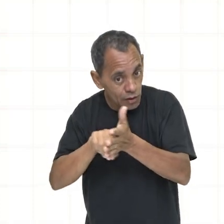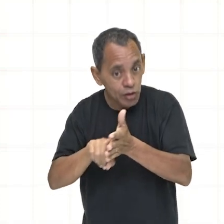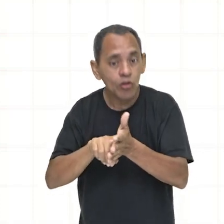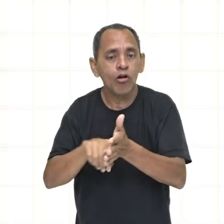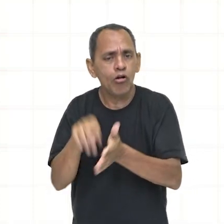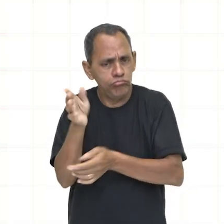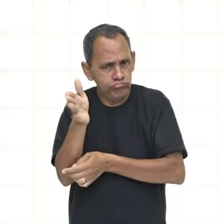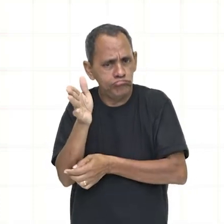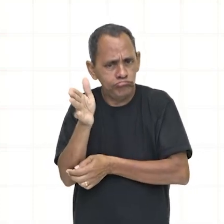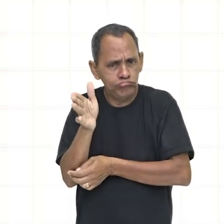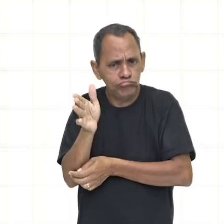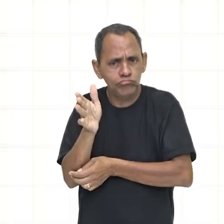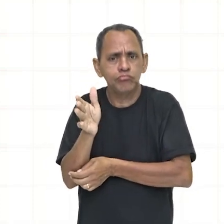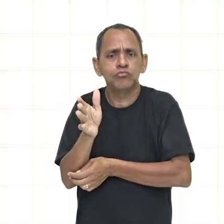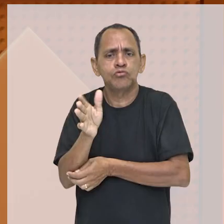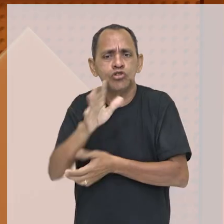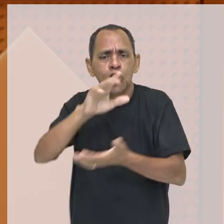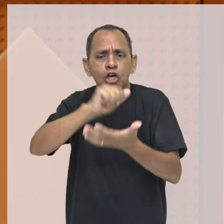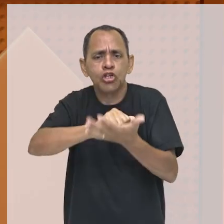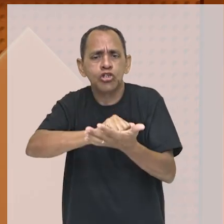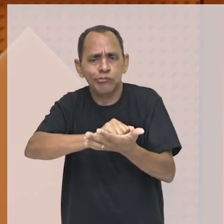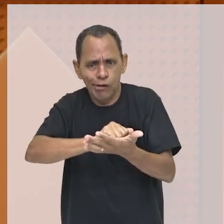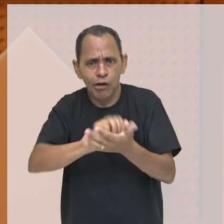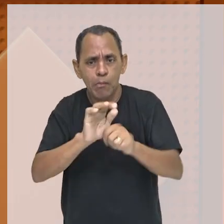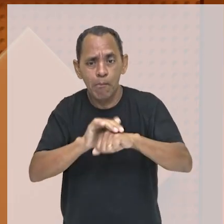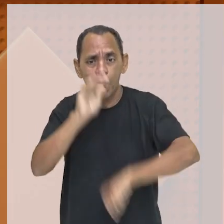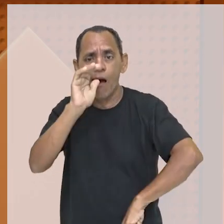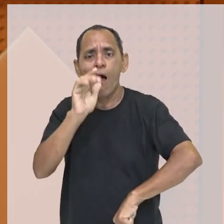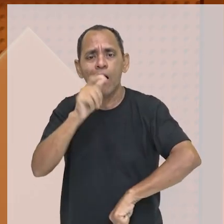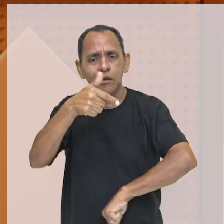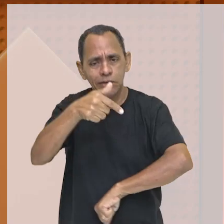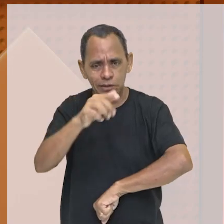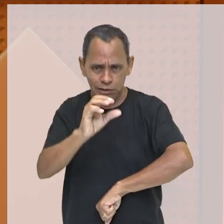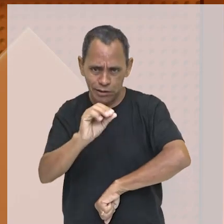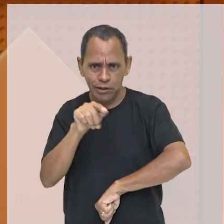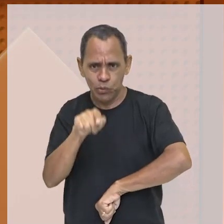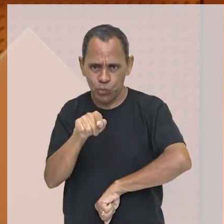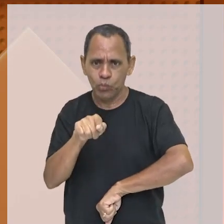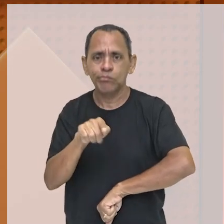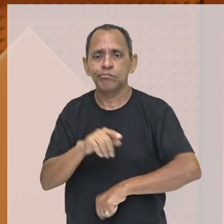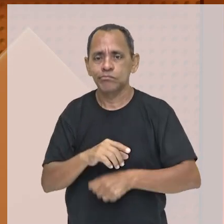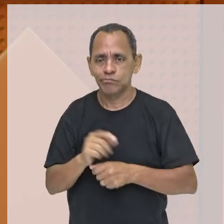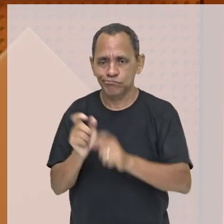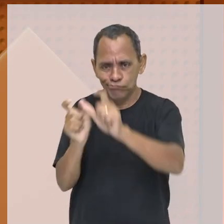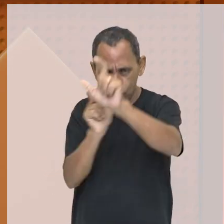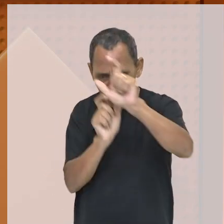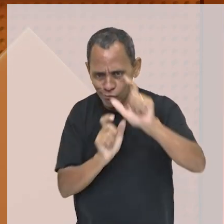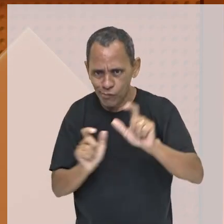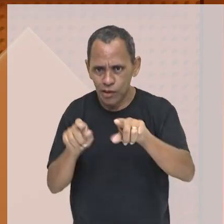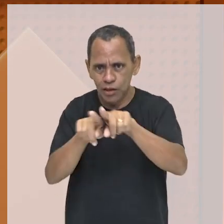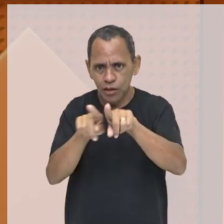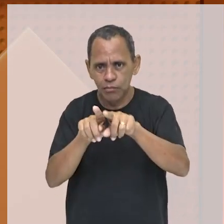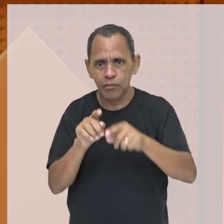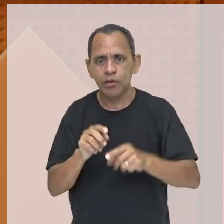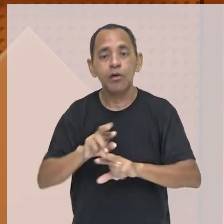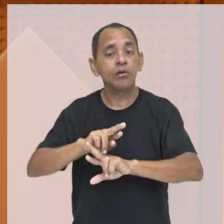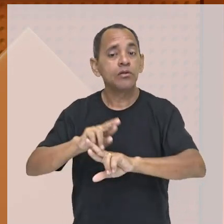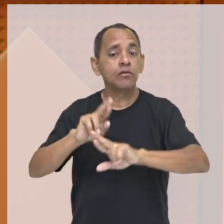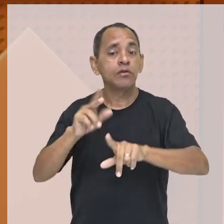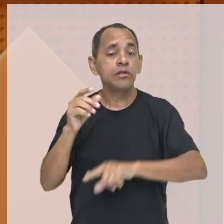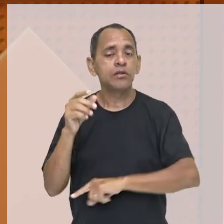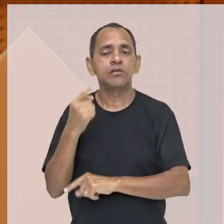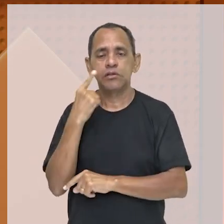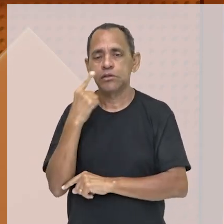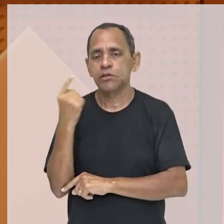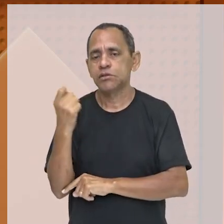já catalogaram mais de 70 mil ideogramas. E uma diferença bastante